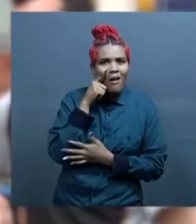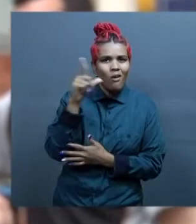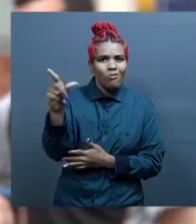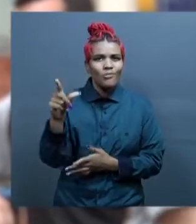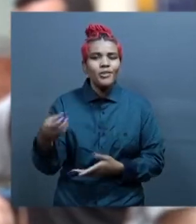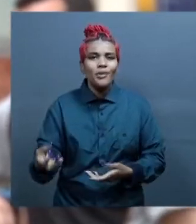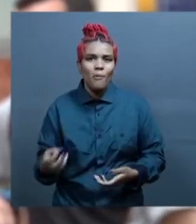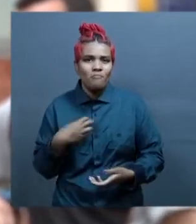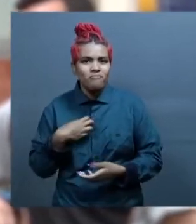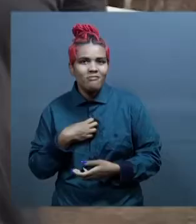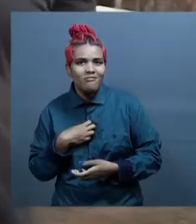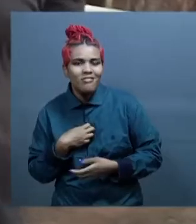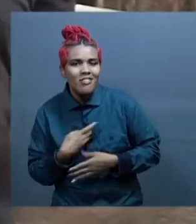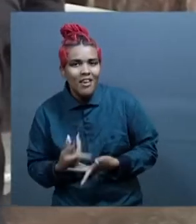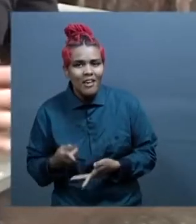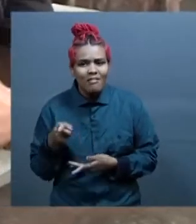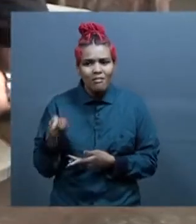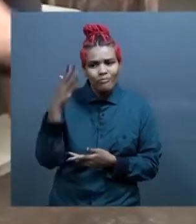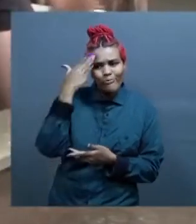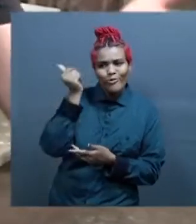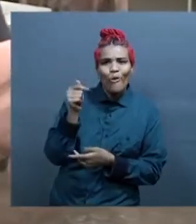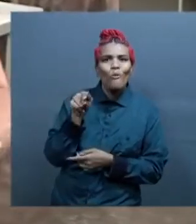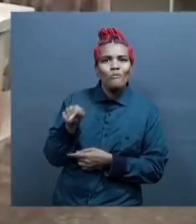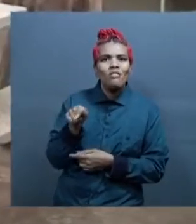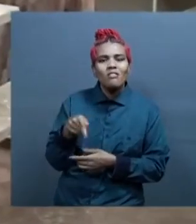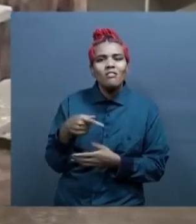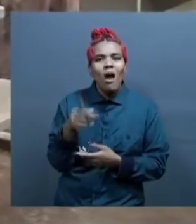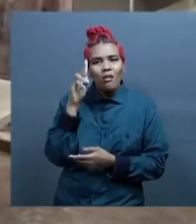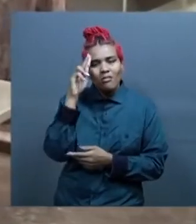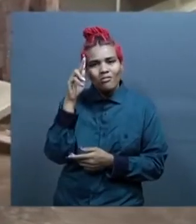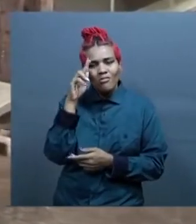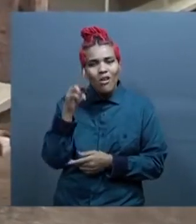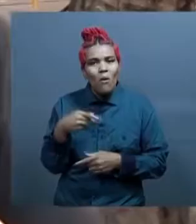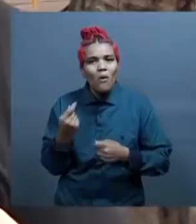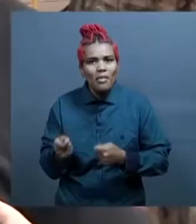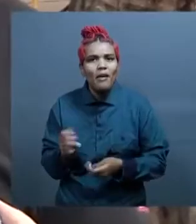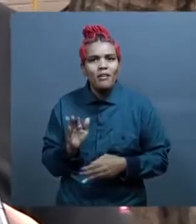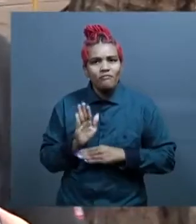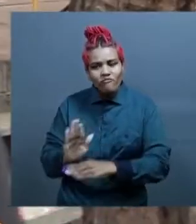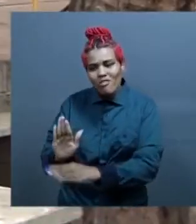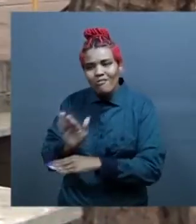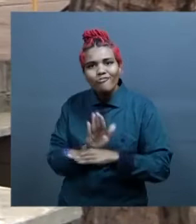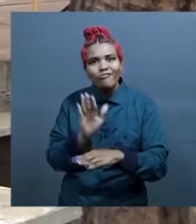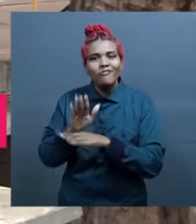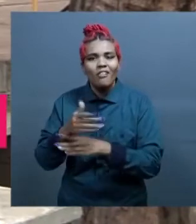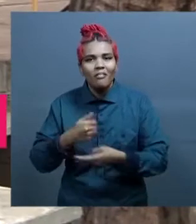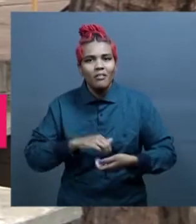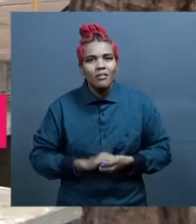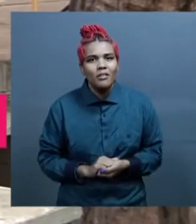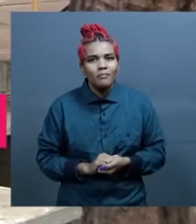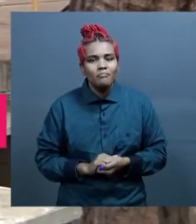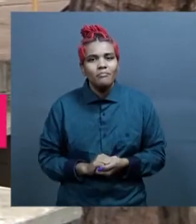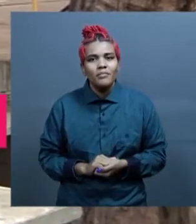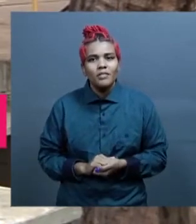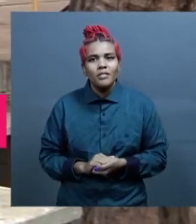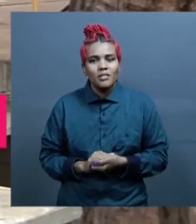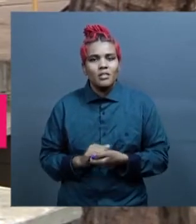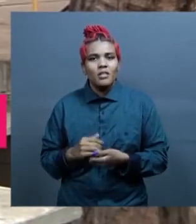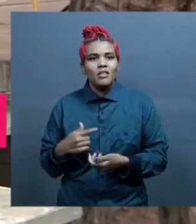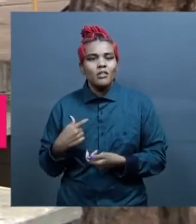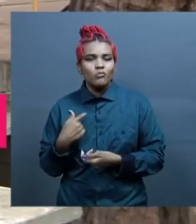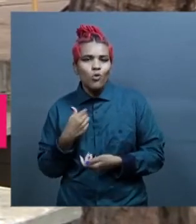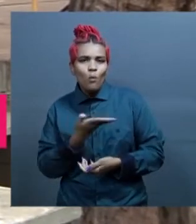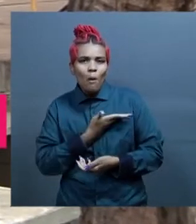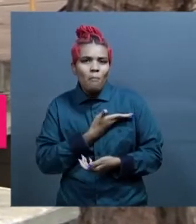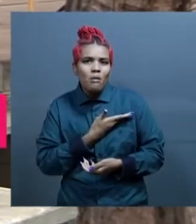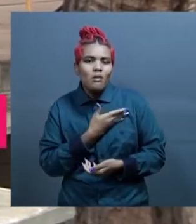soube da história e não pensou duas vezes em ajudar os jovens a gente começou um contato com ruim eu sou amigo do pai dele há